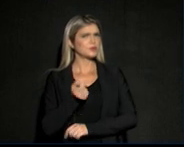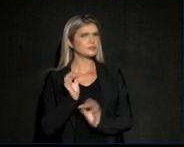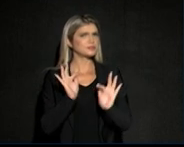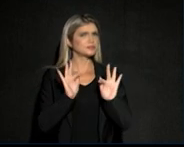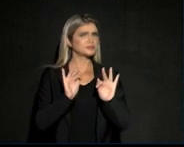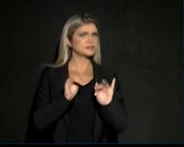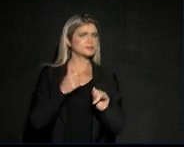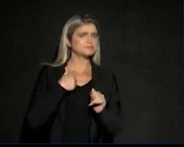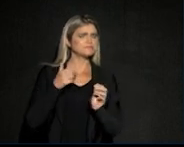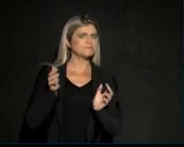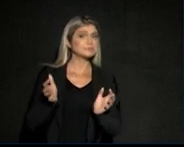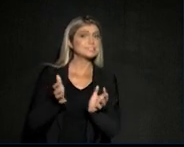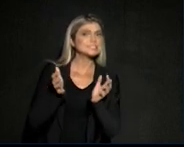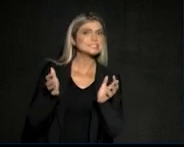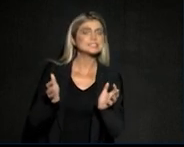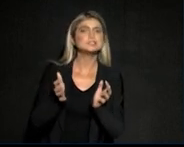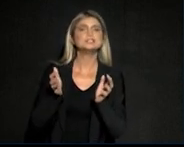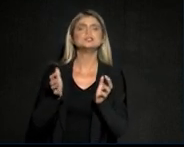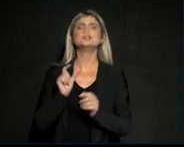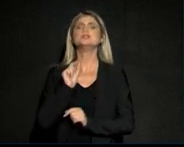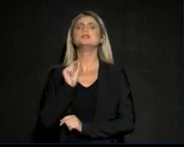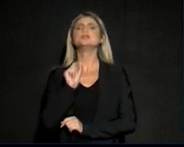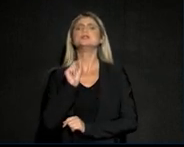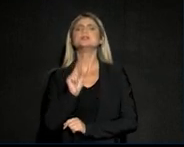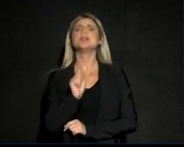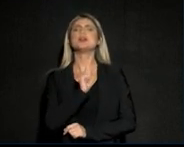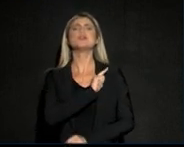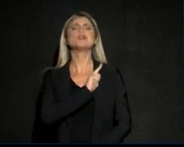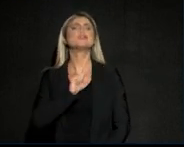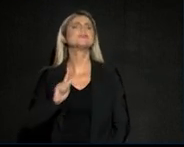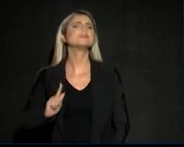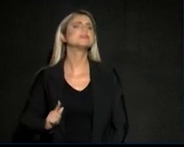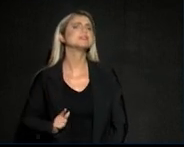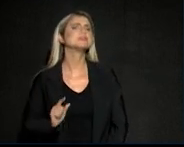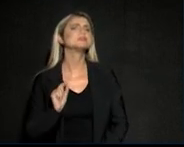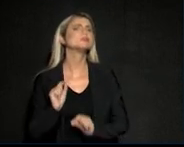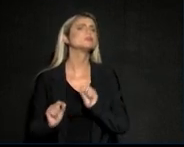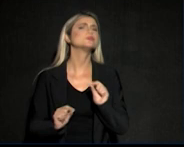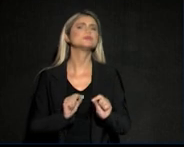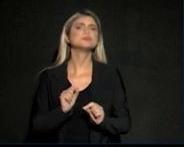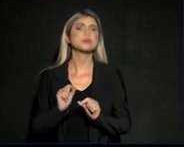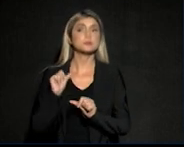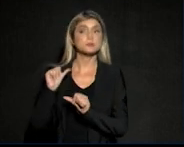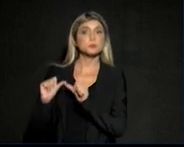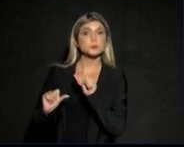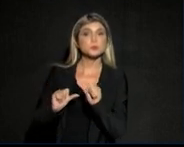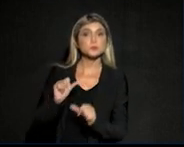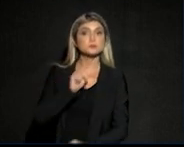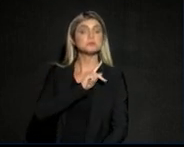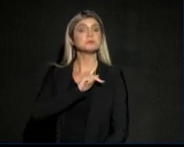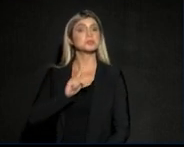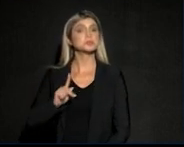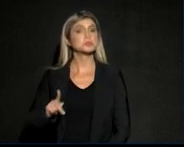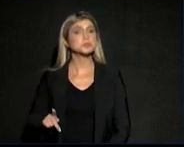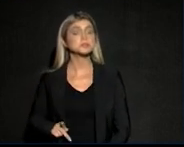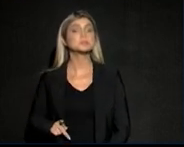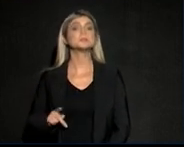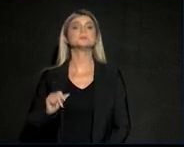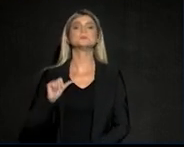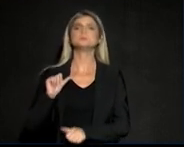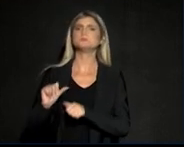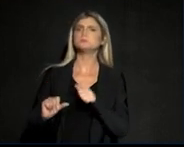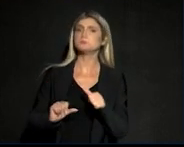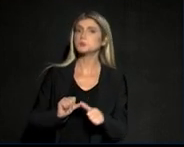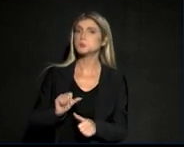um pouco ainda nessa nessa questão da governança né porque é isso os governos mudam os presidentes vão mudar-se ou de empresa a gente